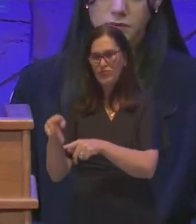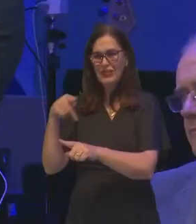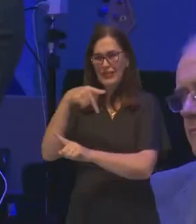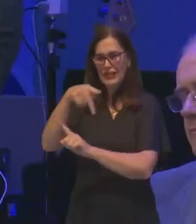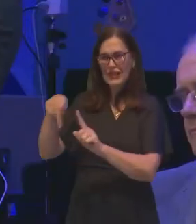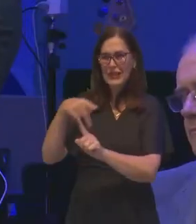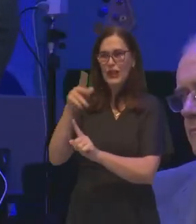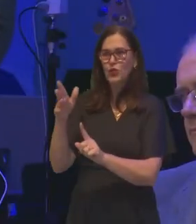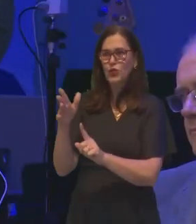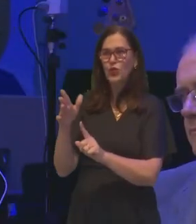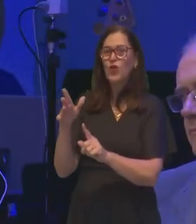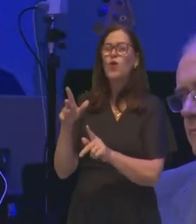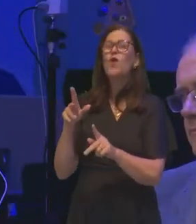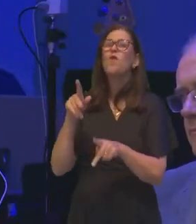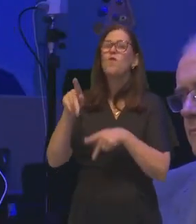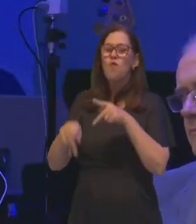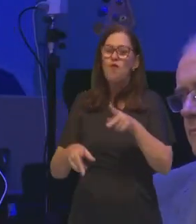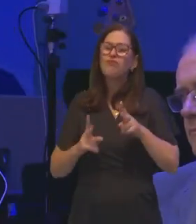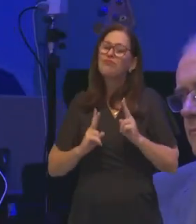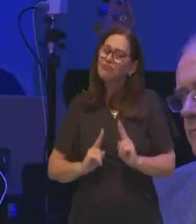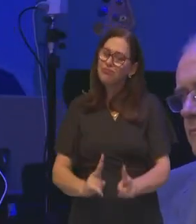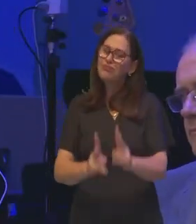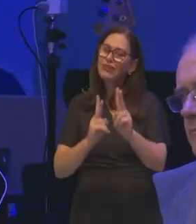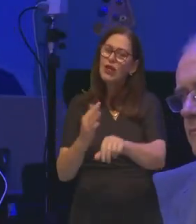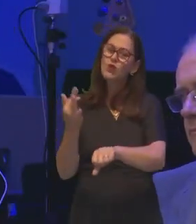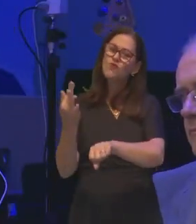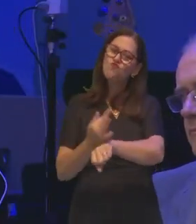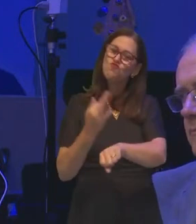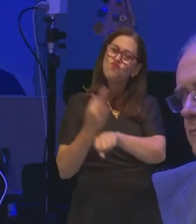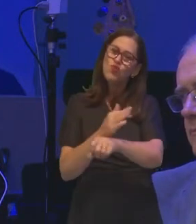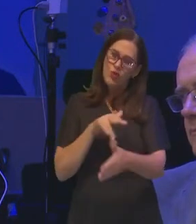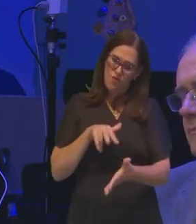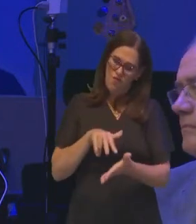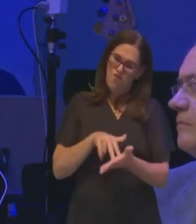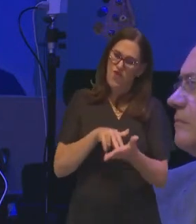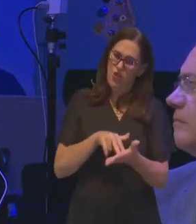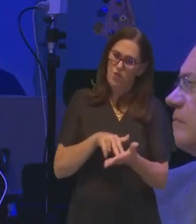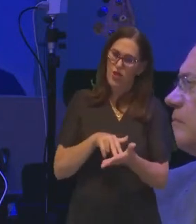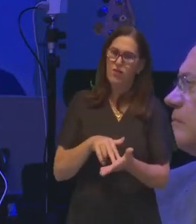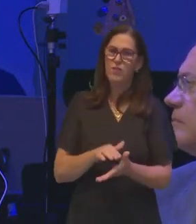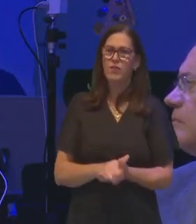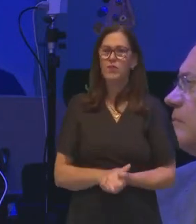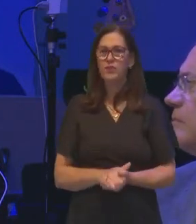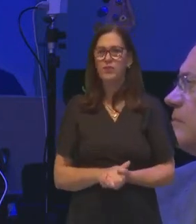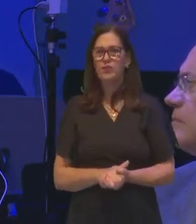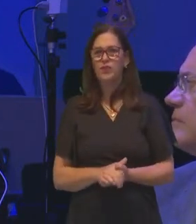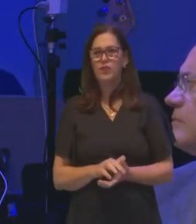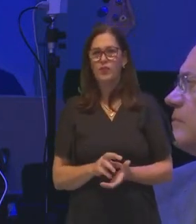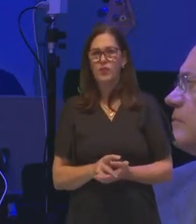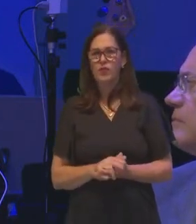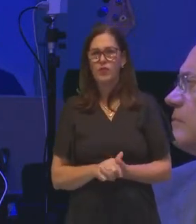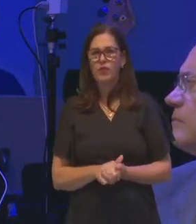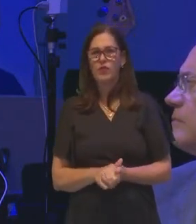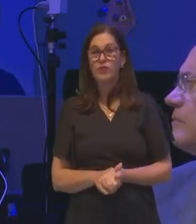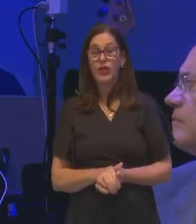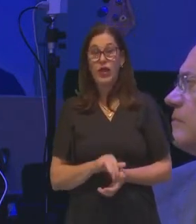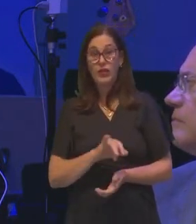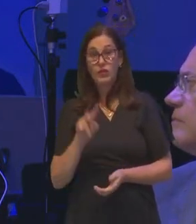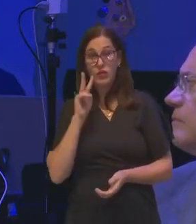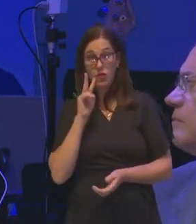de Deus continuou perseverando. Se